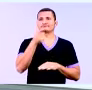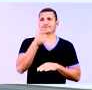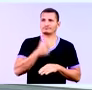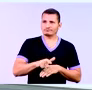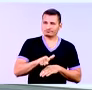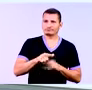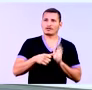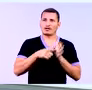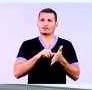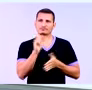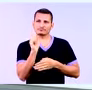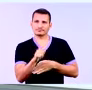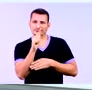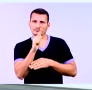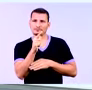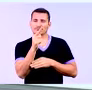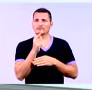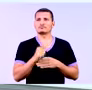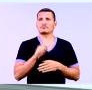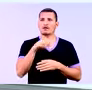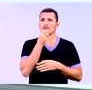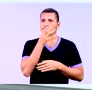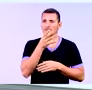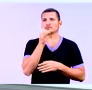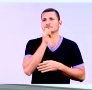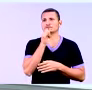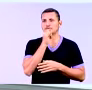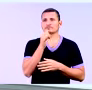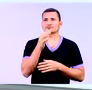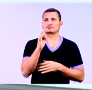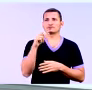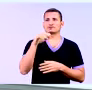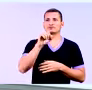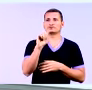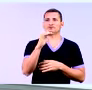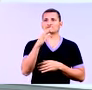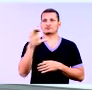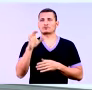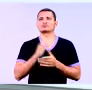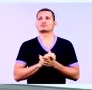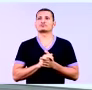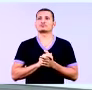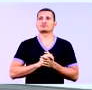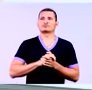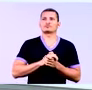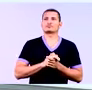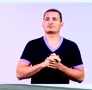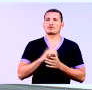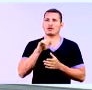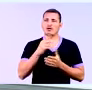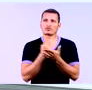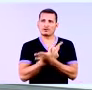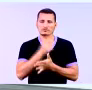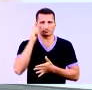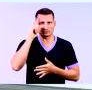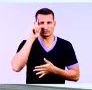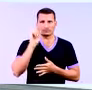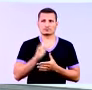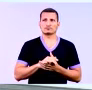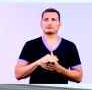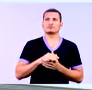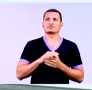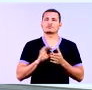antes de clicar no botão enviar. Mas esse é um bom exemplo de uma transação realizada com sucesso, uma situação que acontece no dia a dia da gente, né?